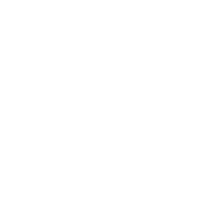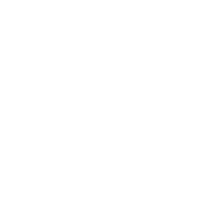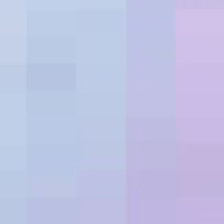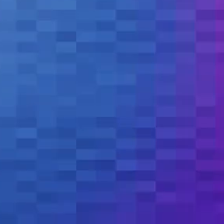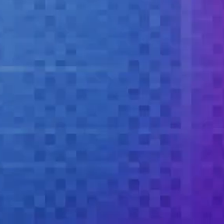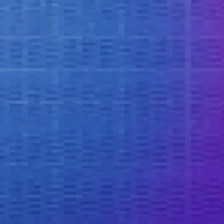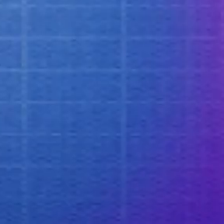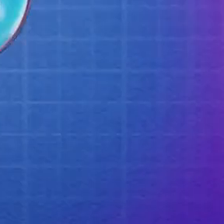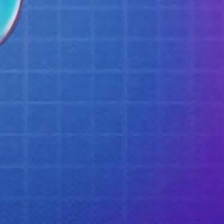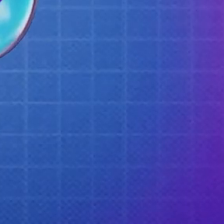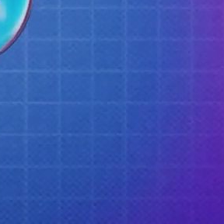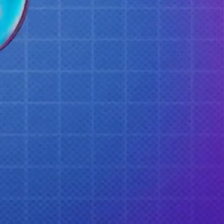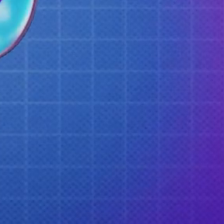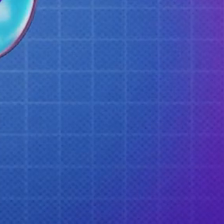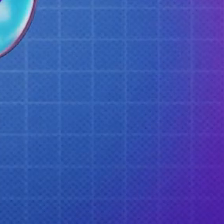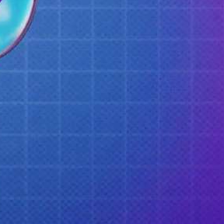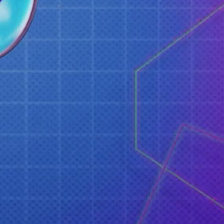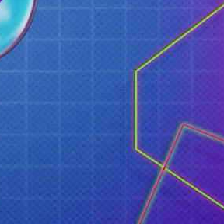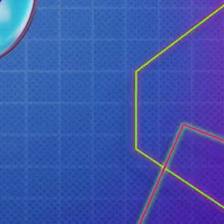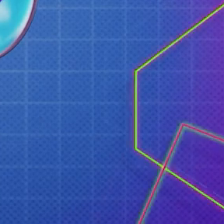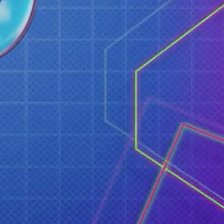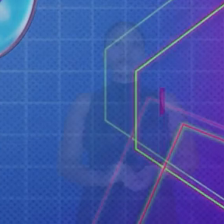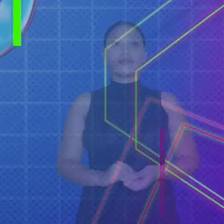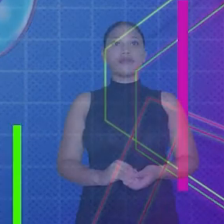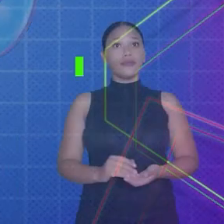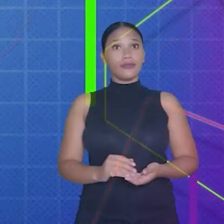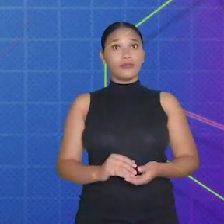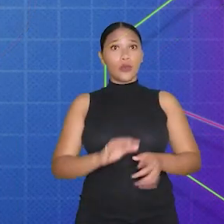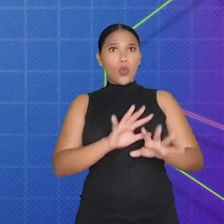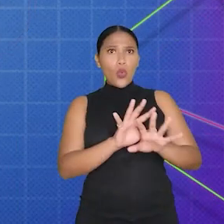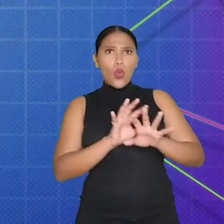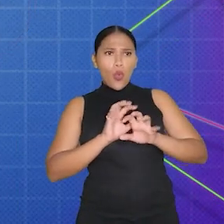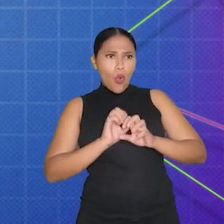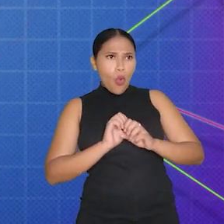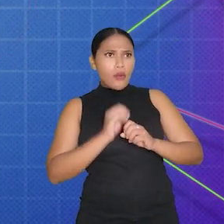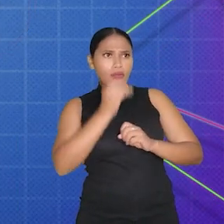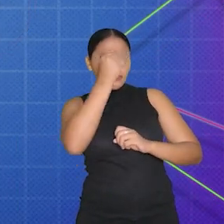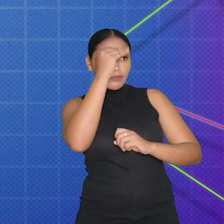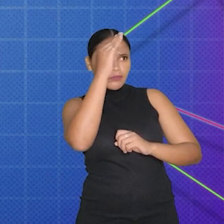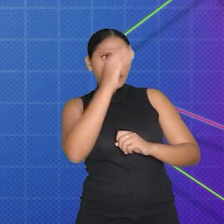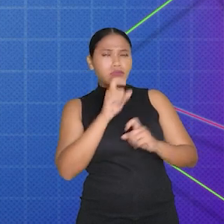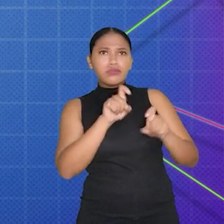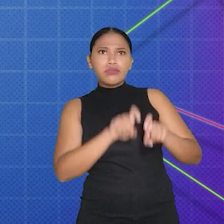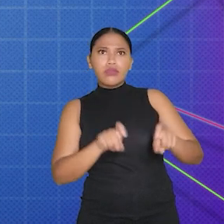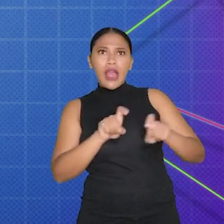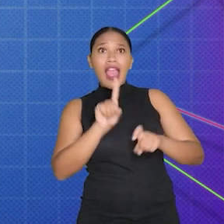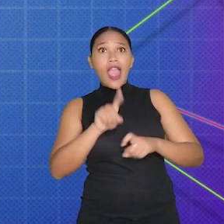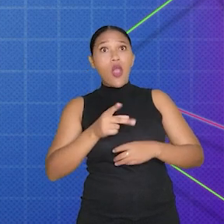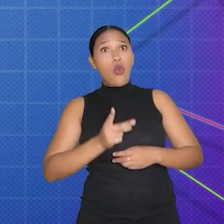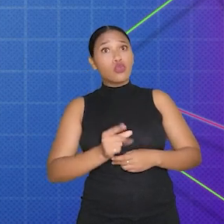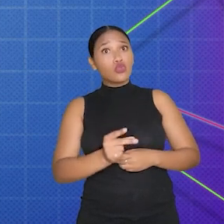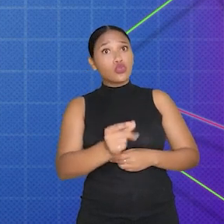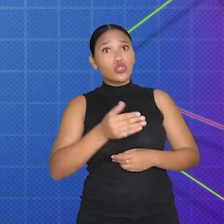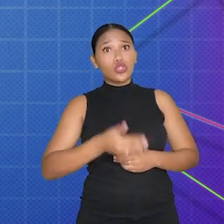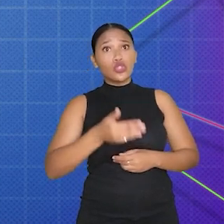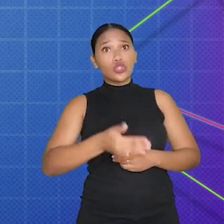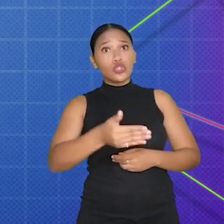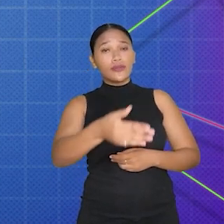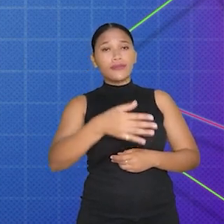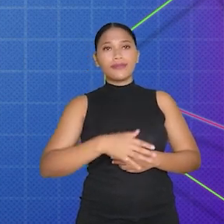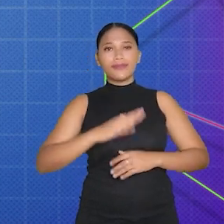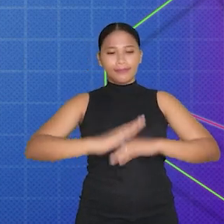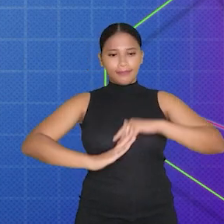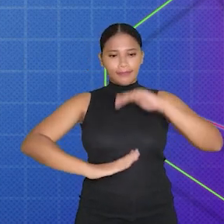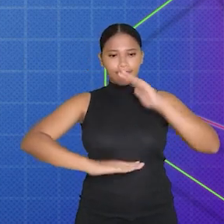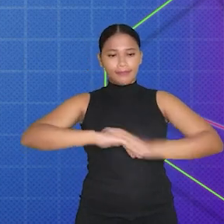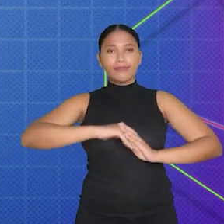veste camisa preta, professora Pietra Cani. A alfabetização digital é um processo contínuo que envolve